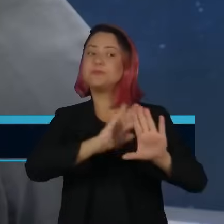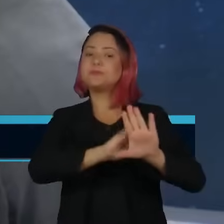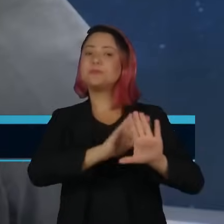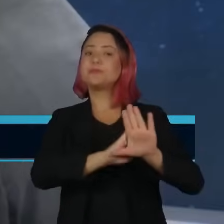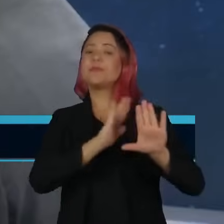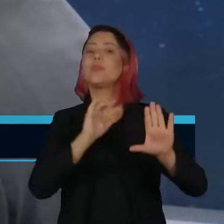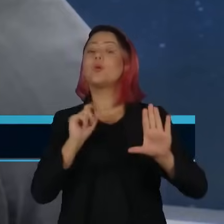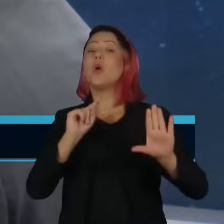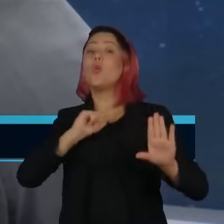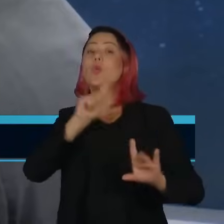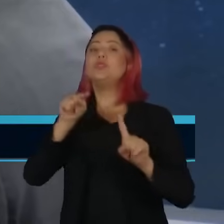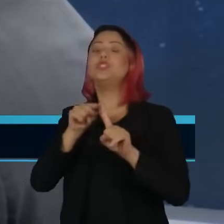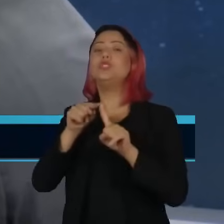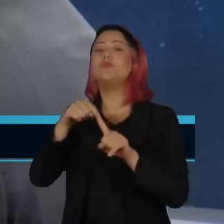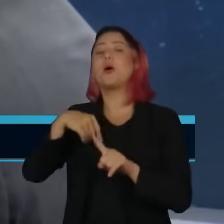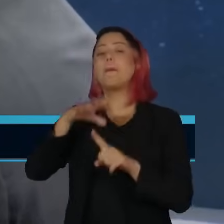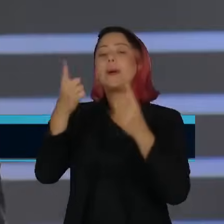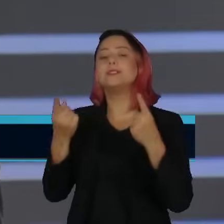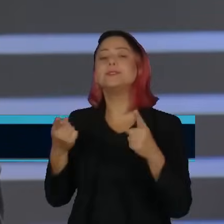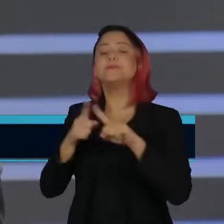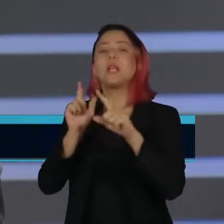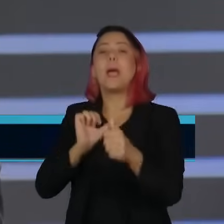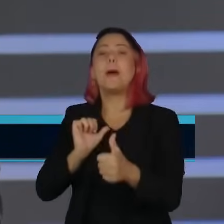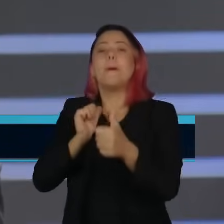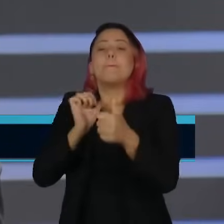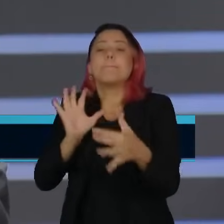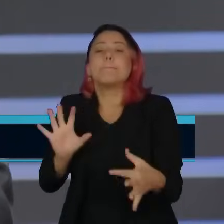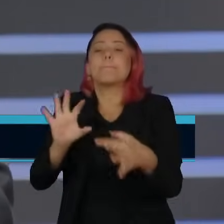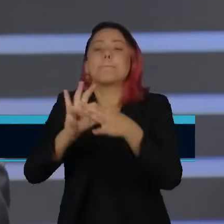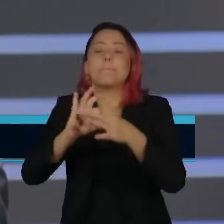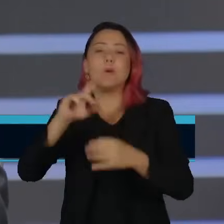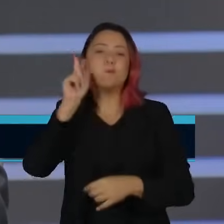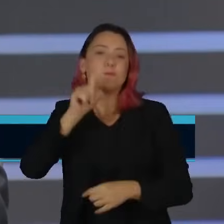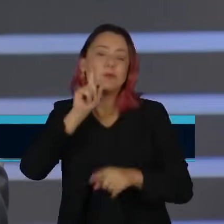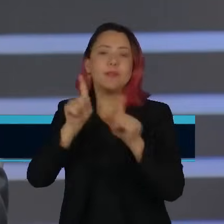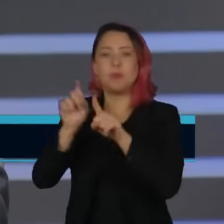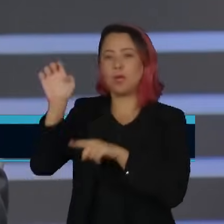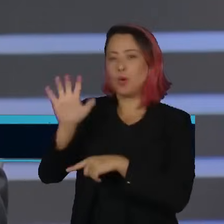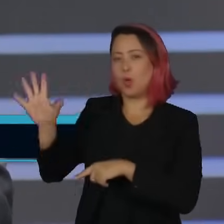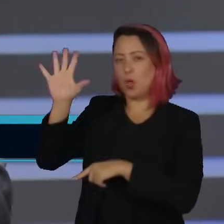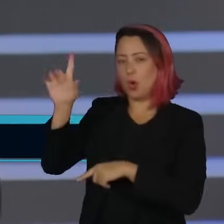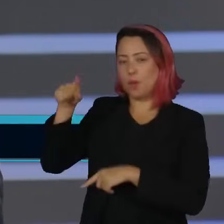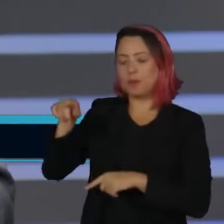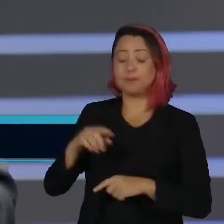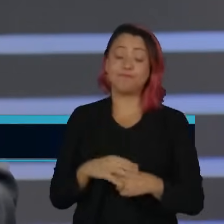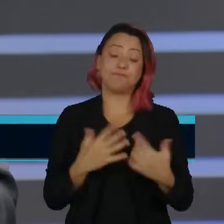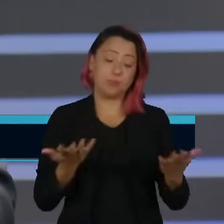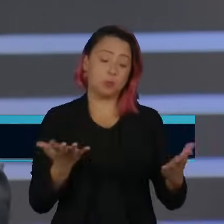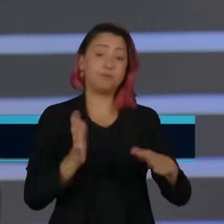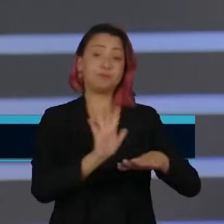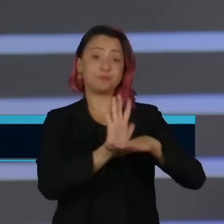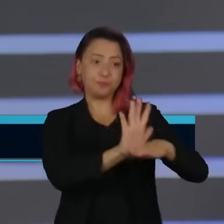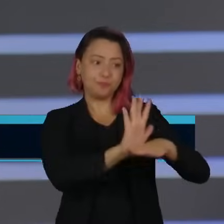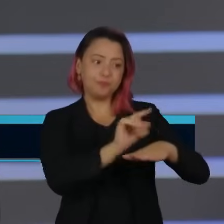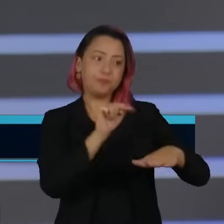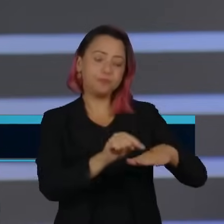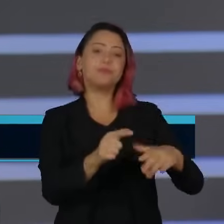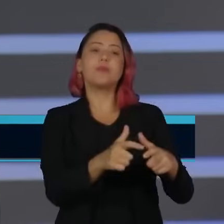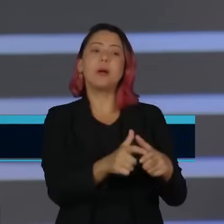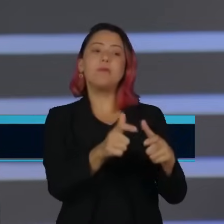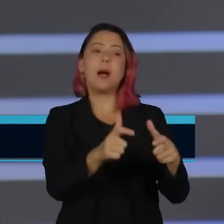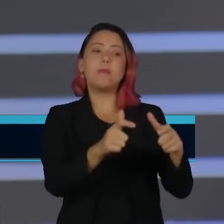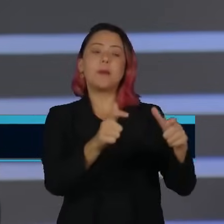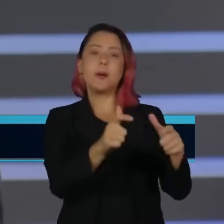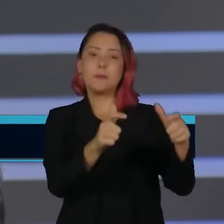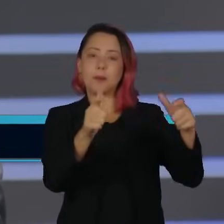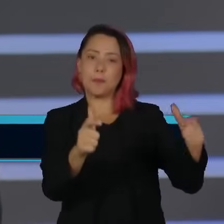Estados Unidos e da União Europeia? Então, os BRICS, o fortalecimento dos BRICS neste momento, com essa ampliação do número de membros,